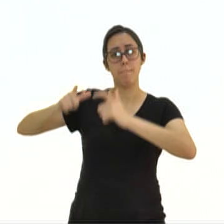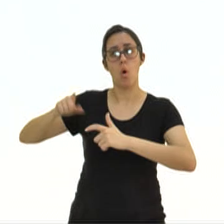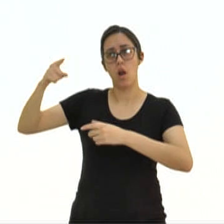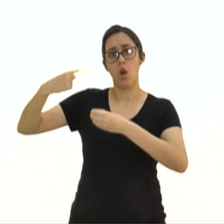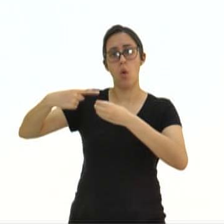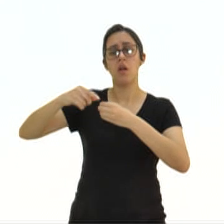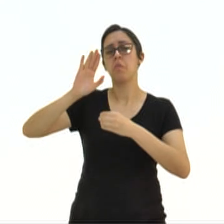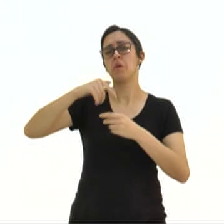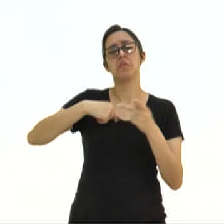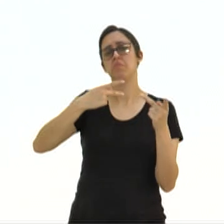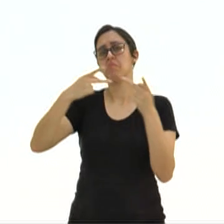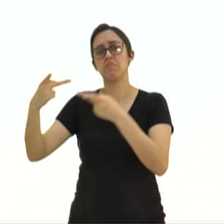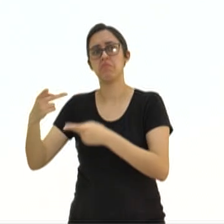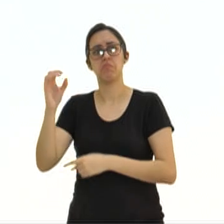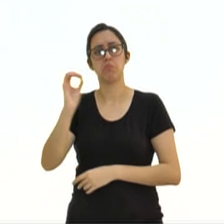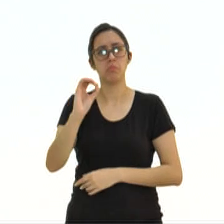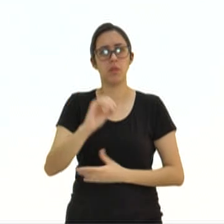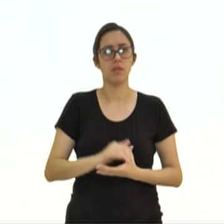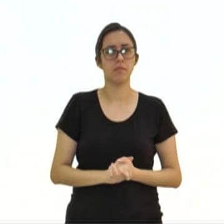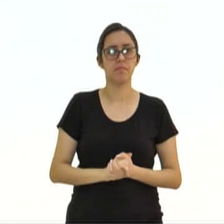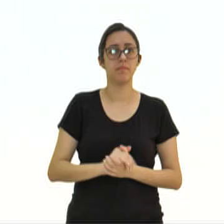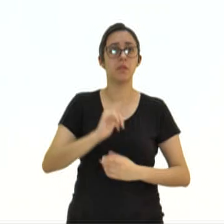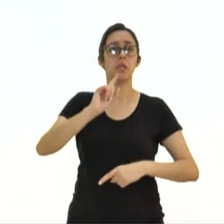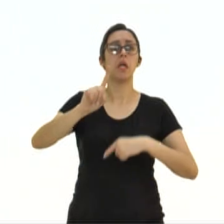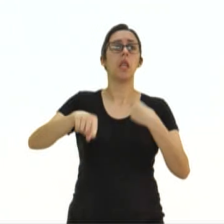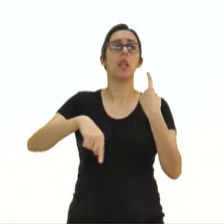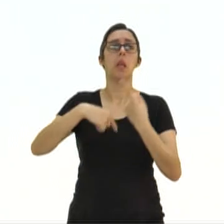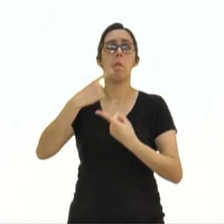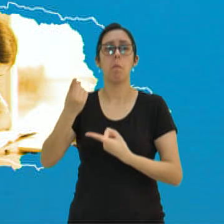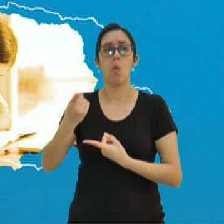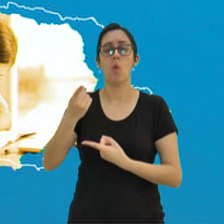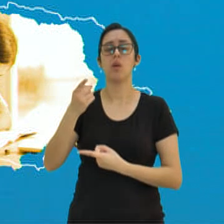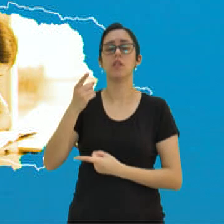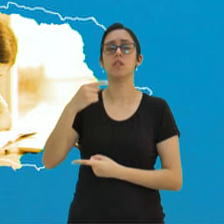com o escrevente juramentado do marido.